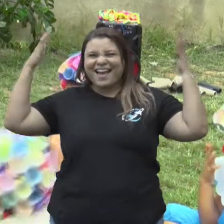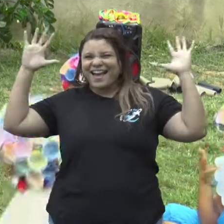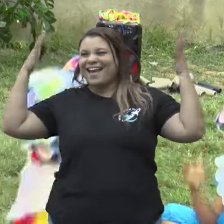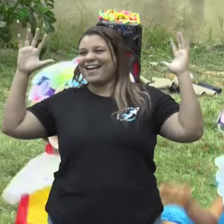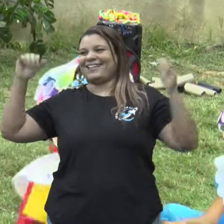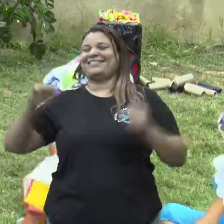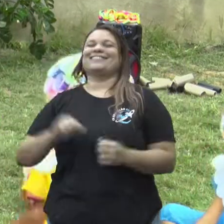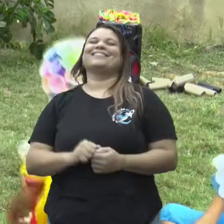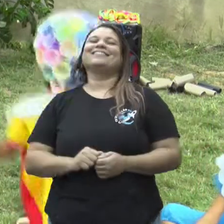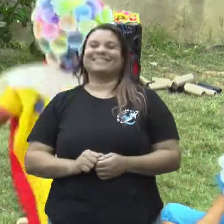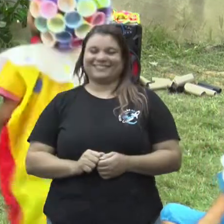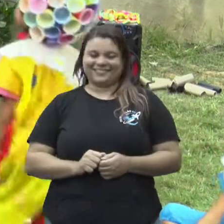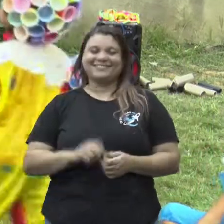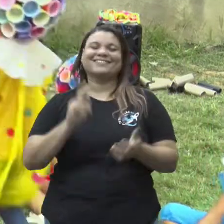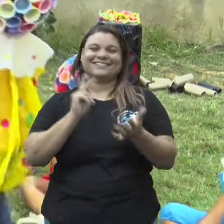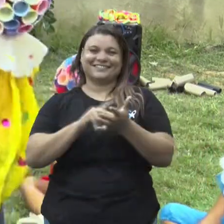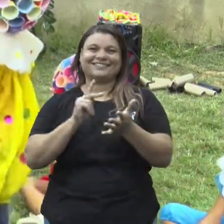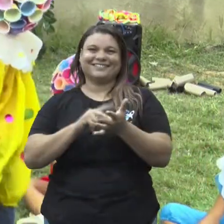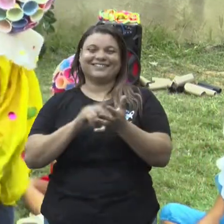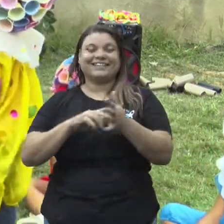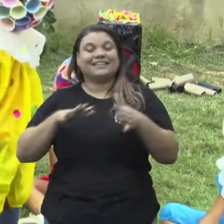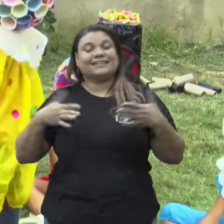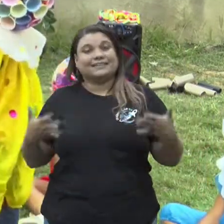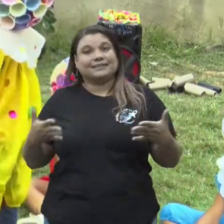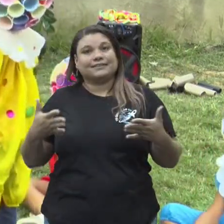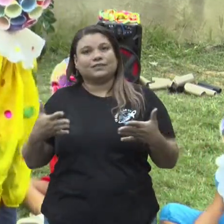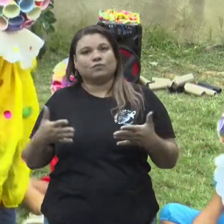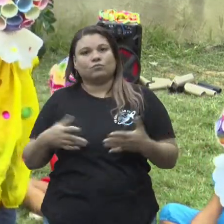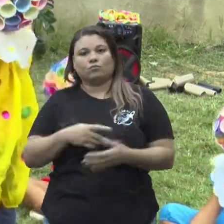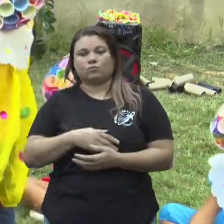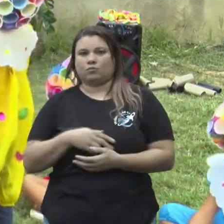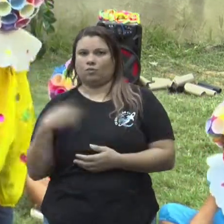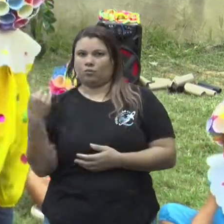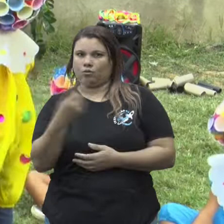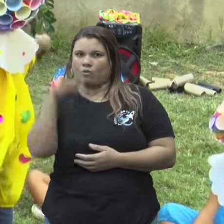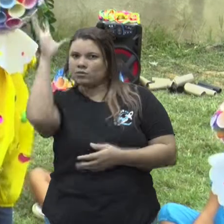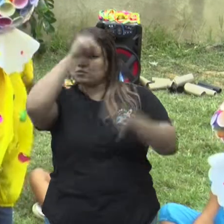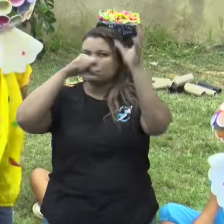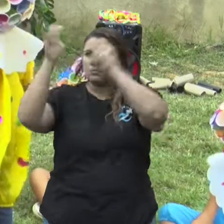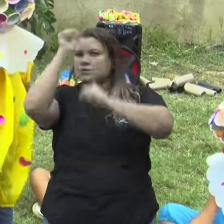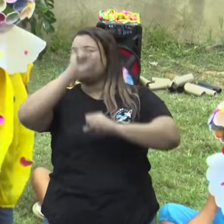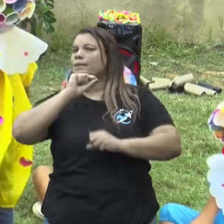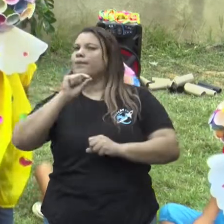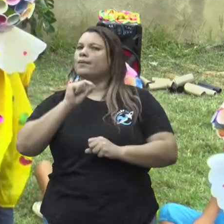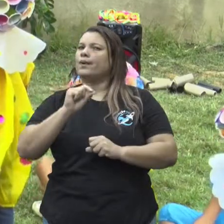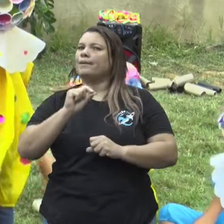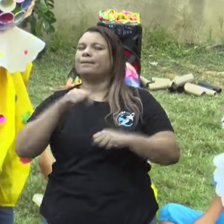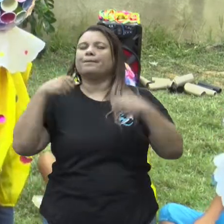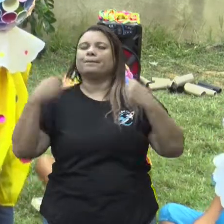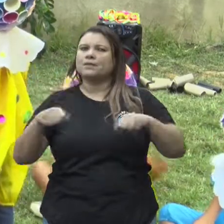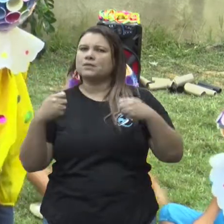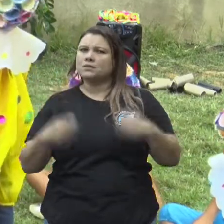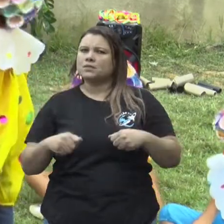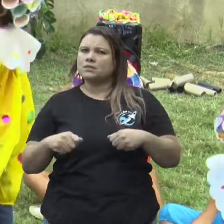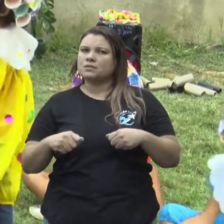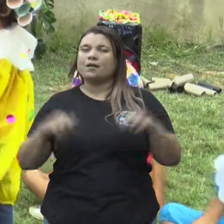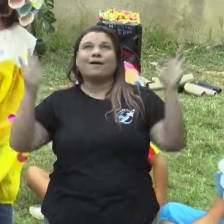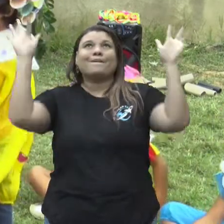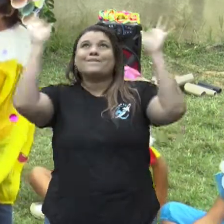vermelho? Sim! Isso mesmo! Então a gente aprende com essa história que a gente tem que ser feliz do jeito que a gente